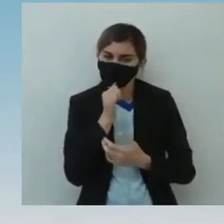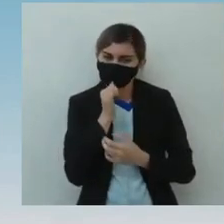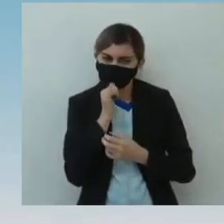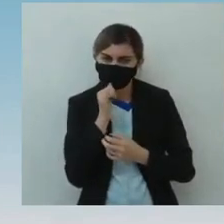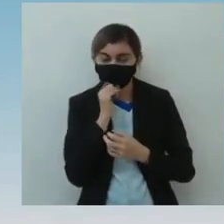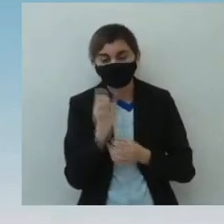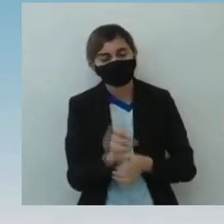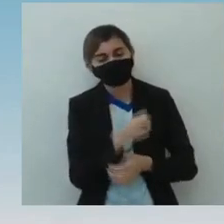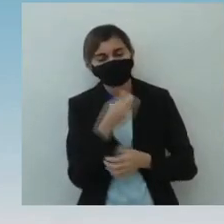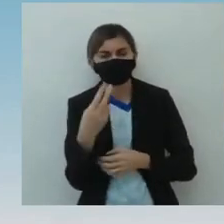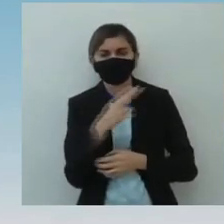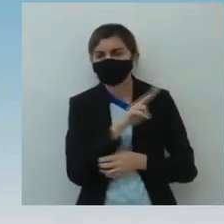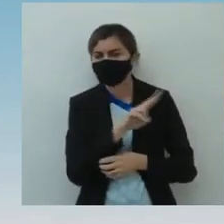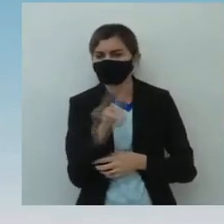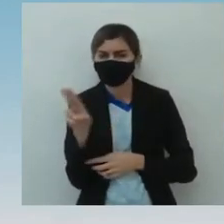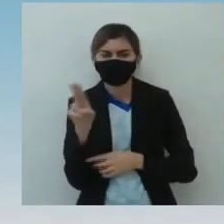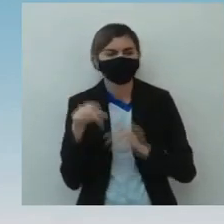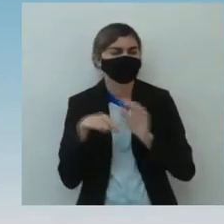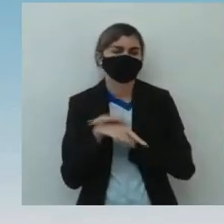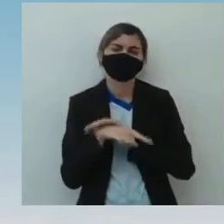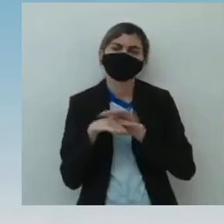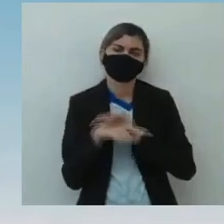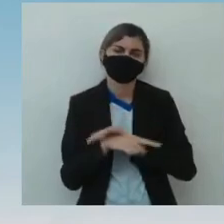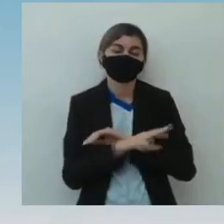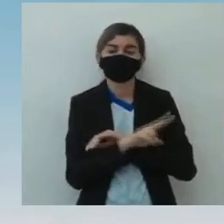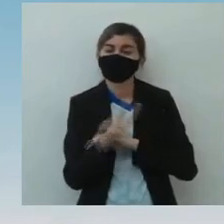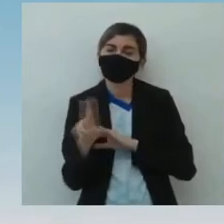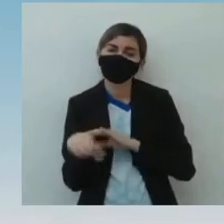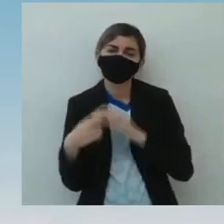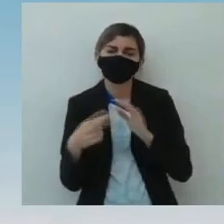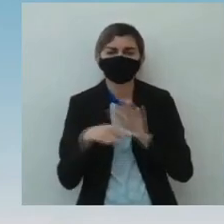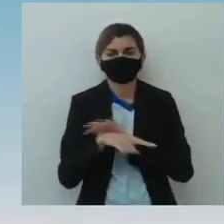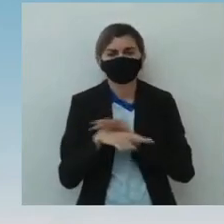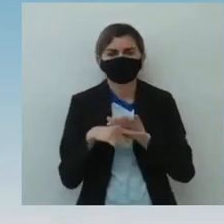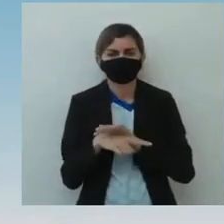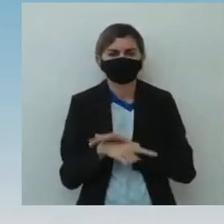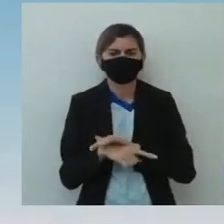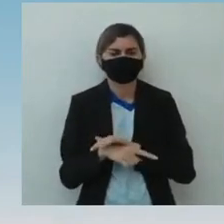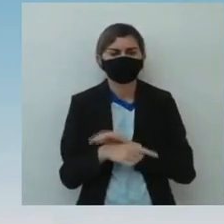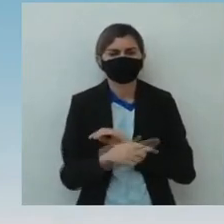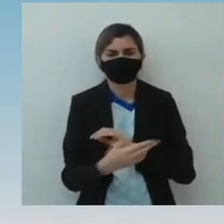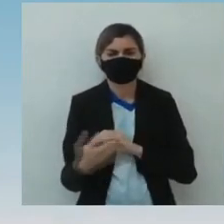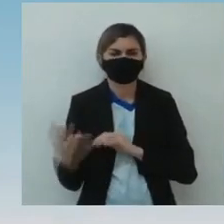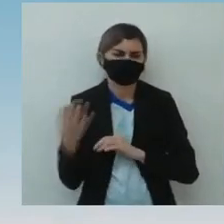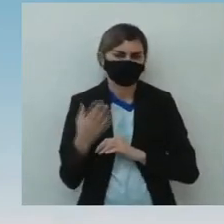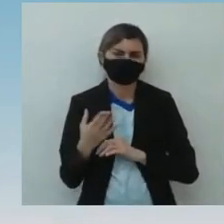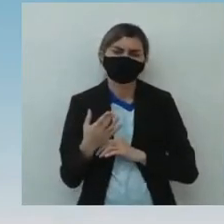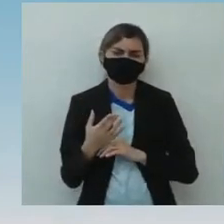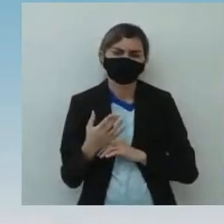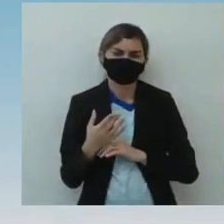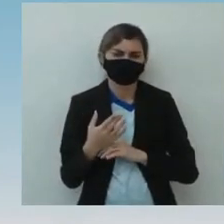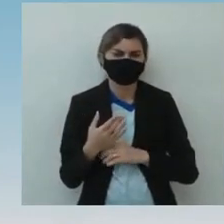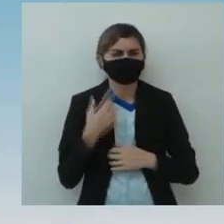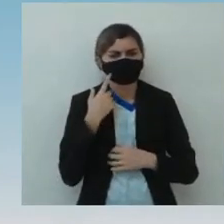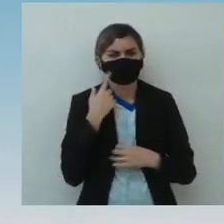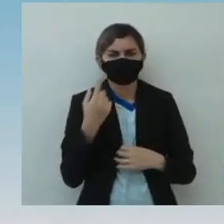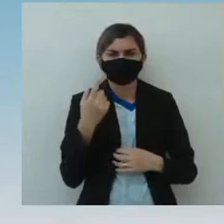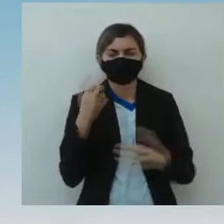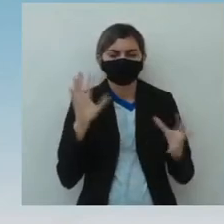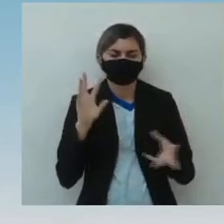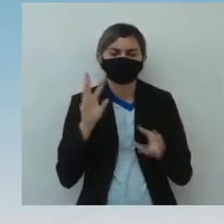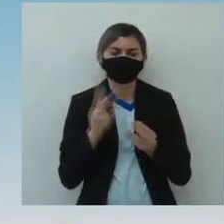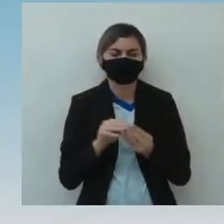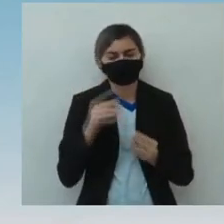exemplo ou nome da pesquisa ou pesquisador soma Laise e nascia